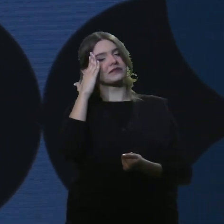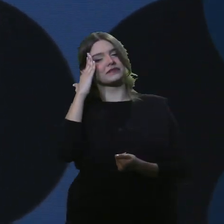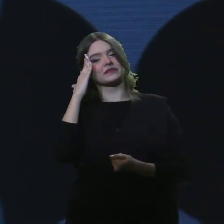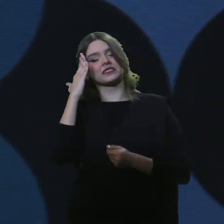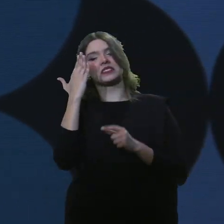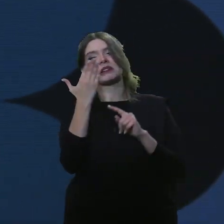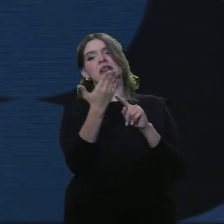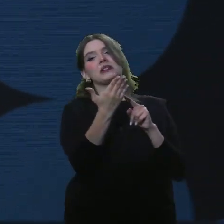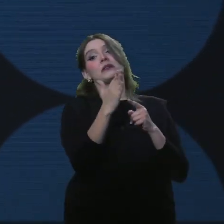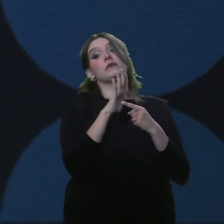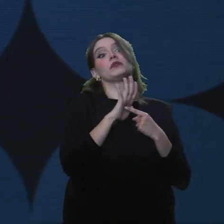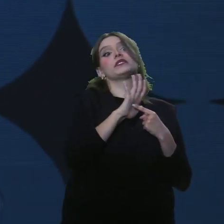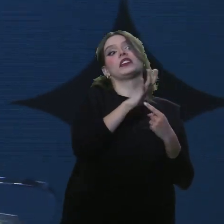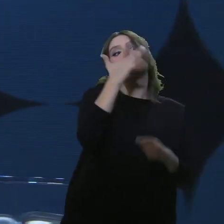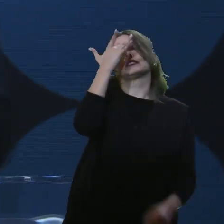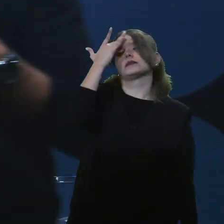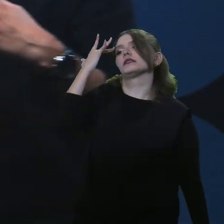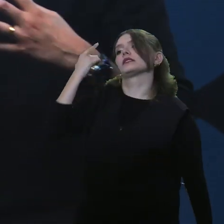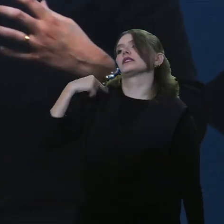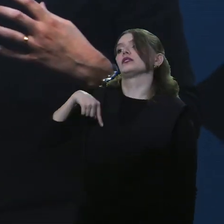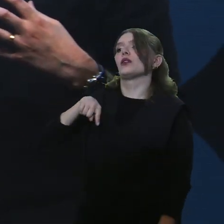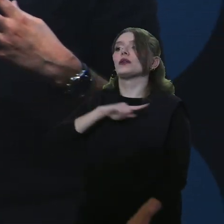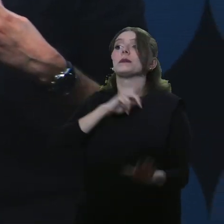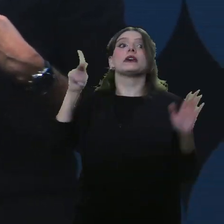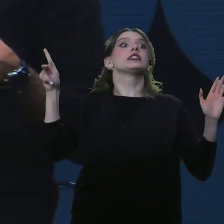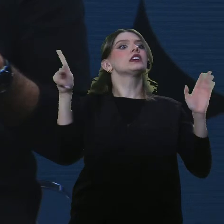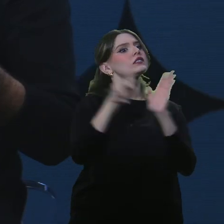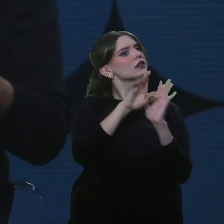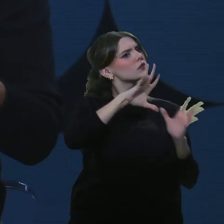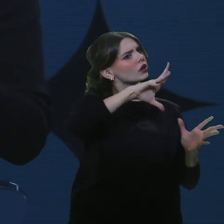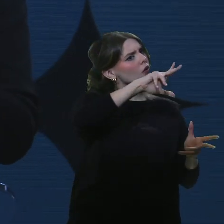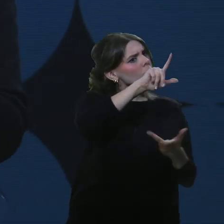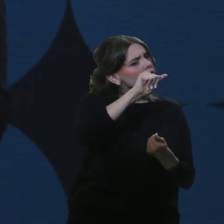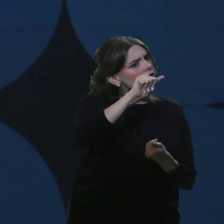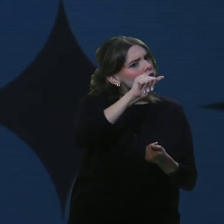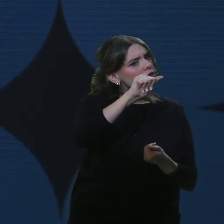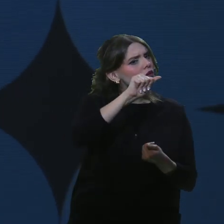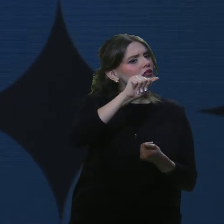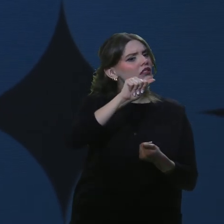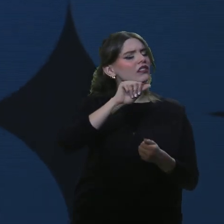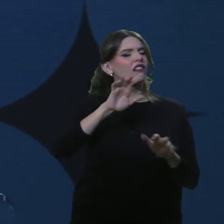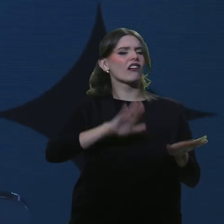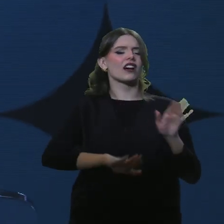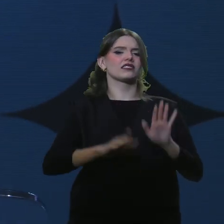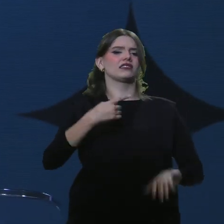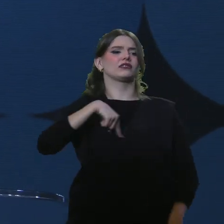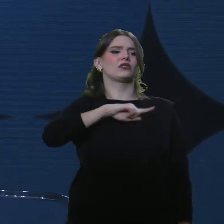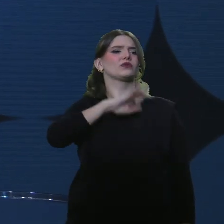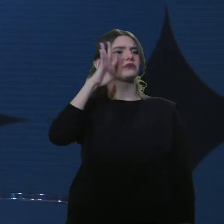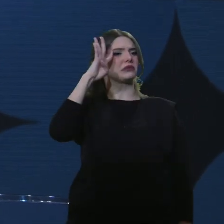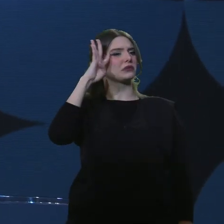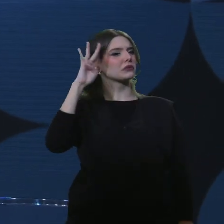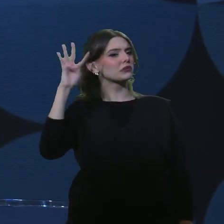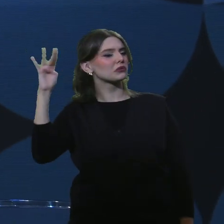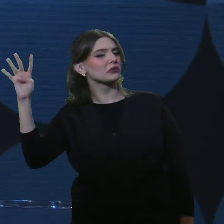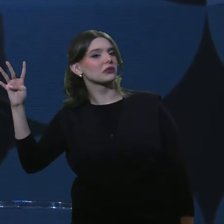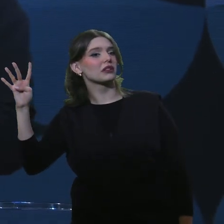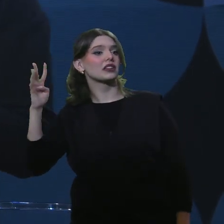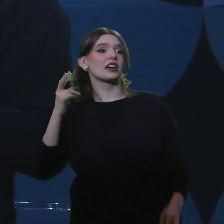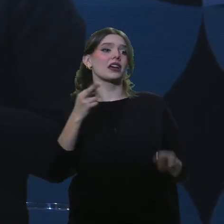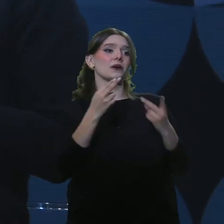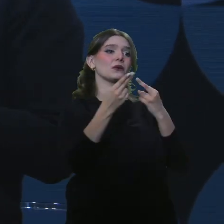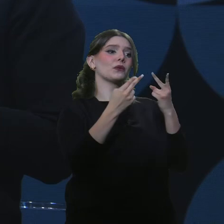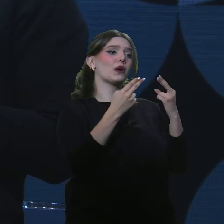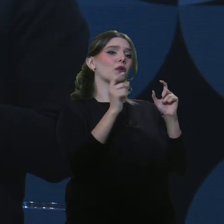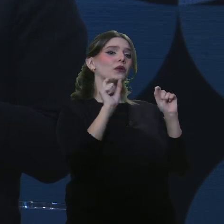Mostrar para algumas pessoas que nós somos desse mundo. Às vezes até os nossos sonhos têm a ver com os sonhos desse